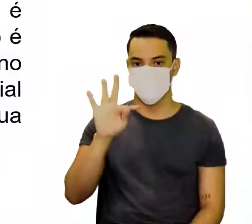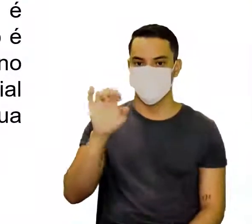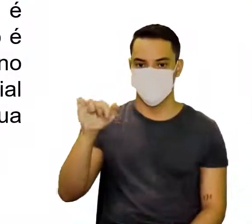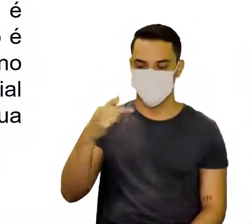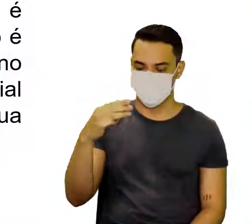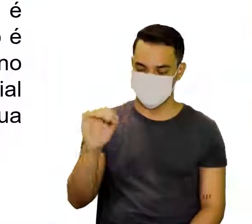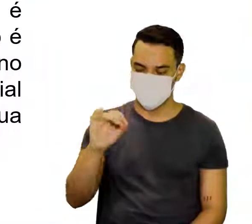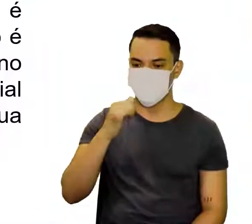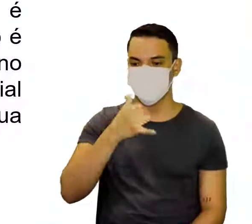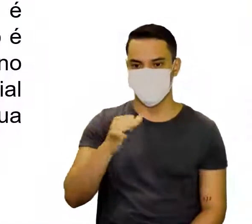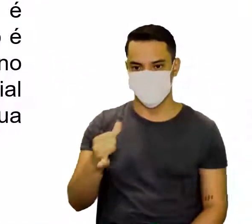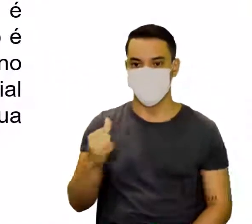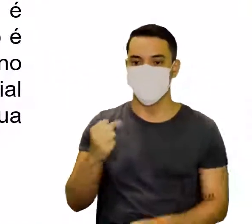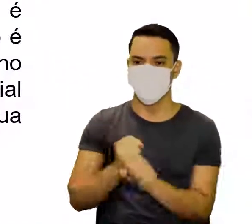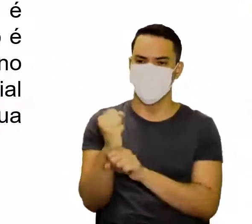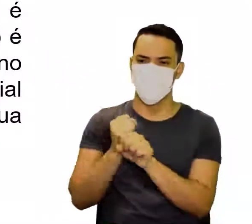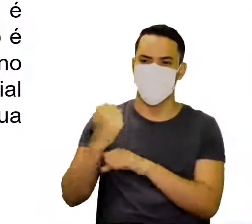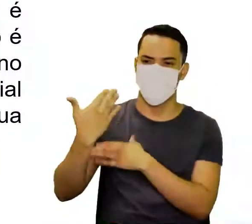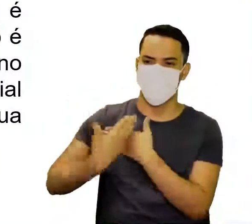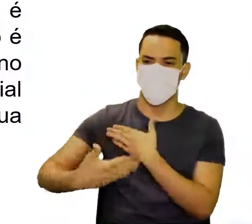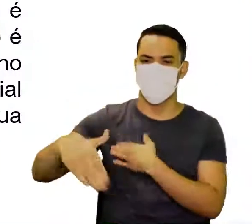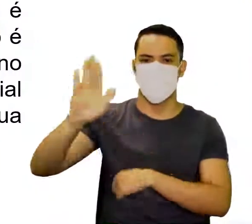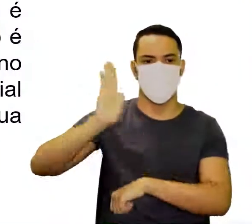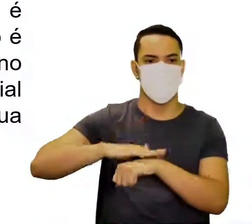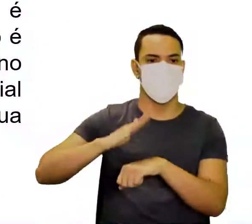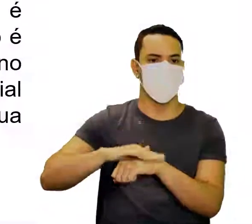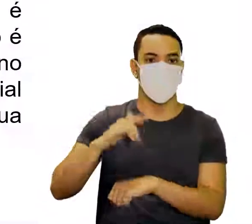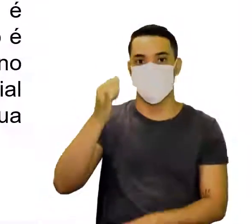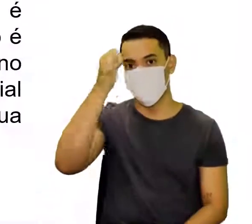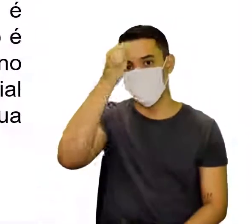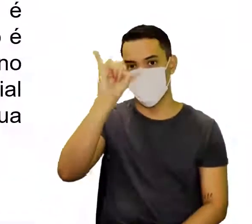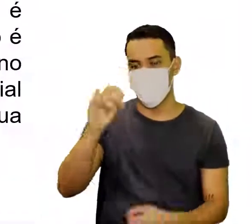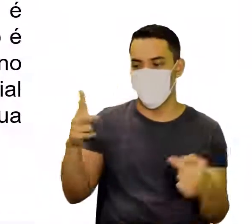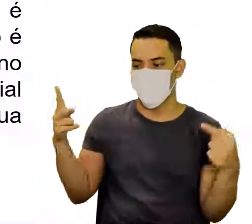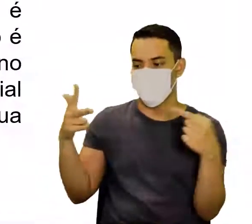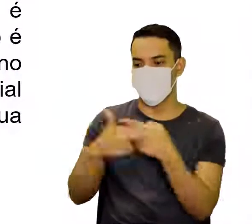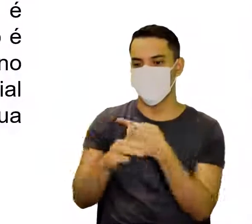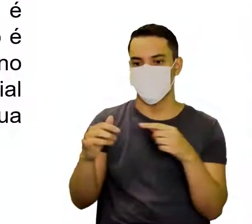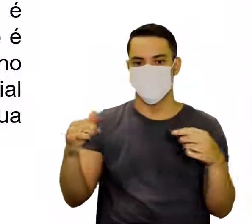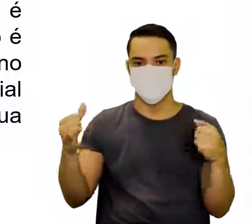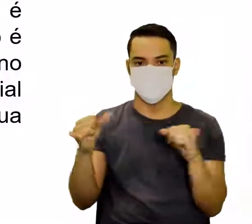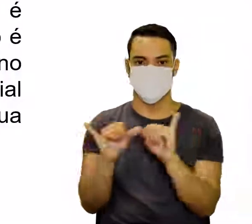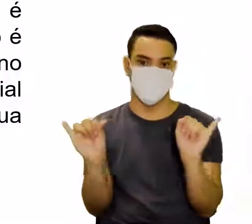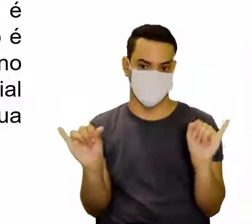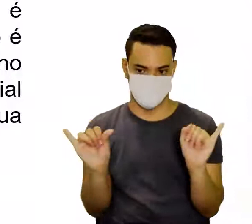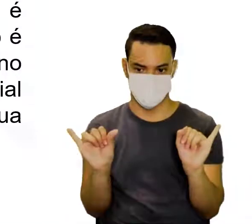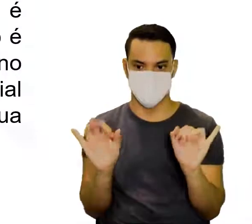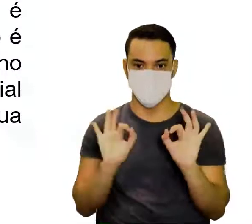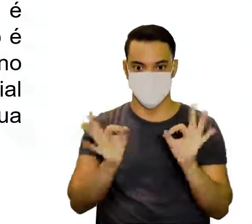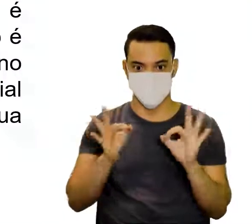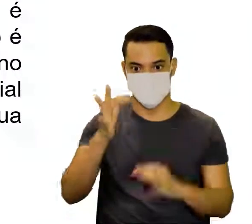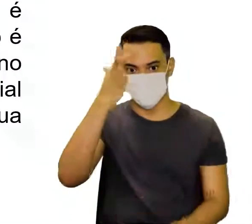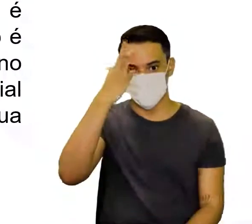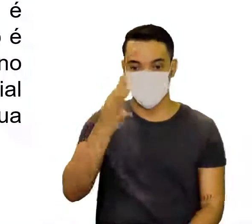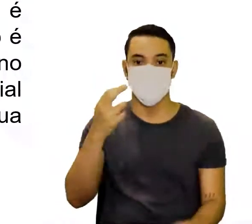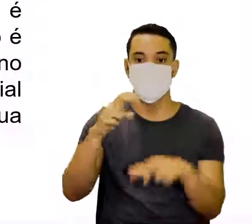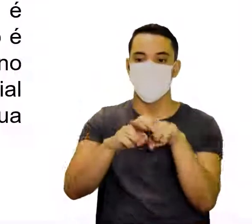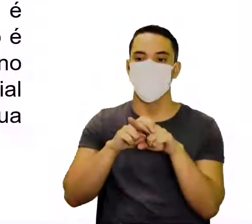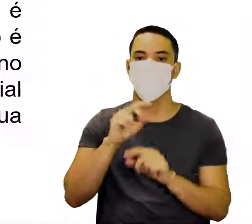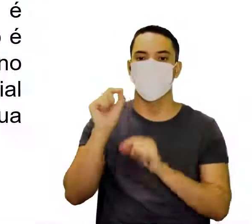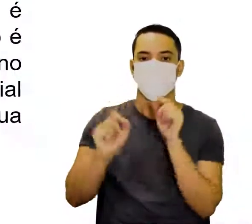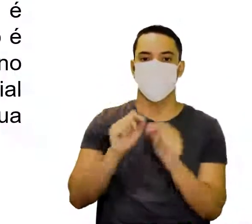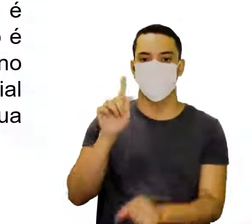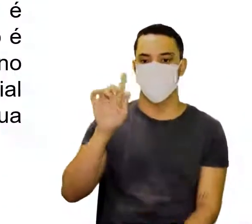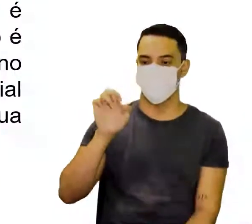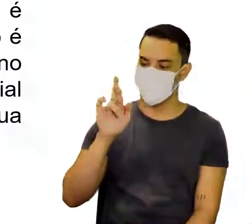elétrica, dure mais tempo e que não interrompa o circuito elétrico. Entendido, pessoal? Então, o